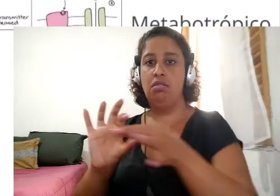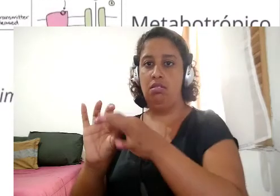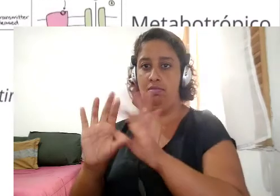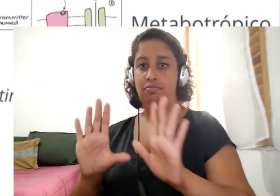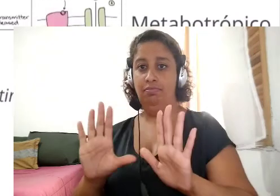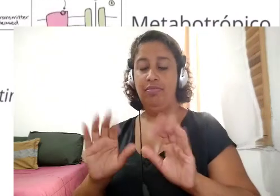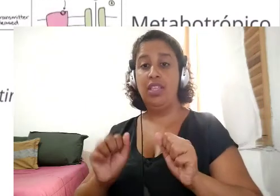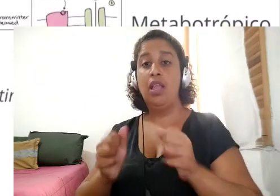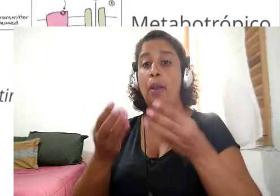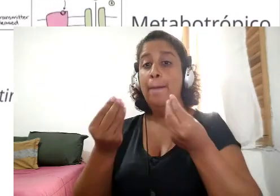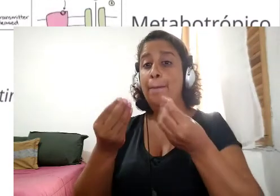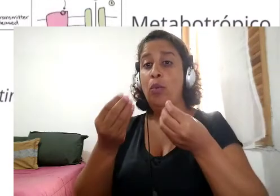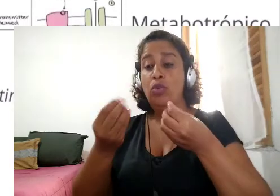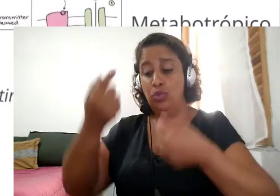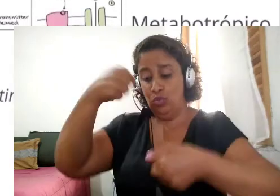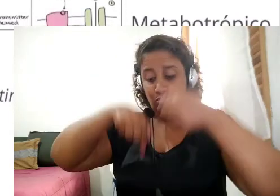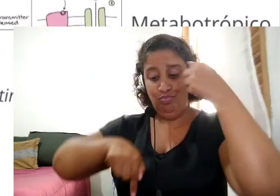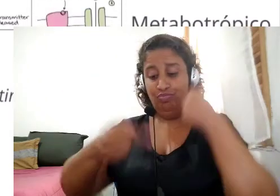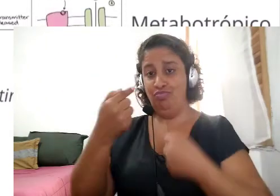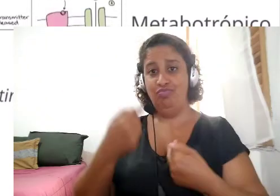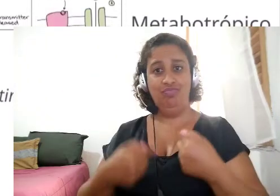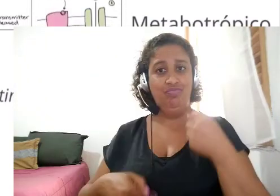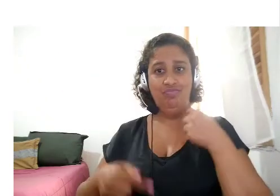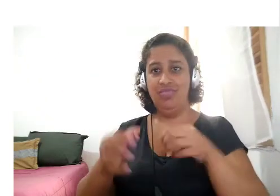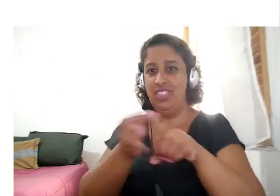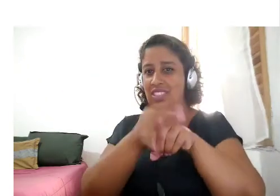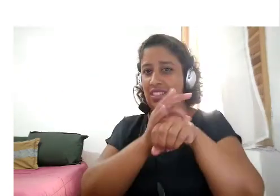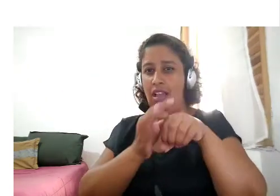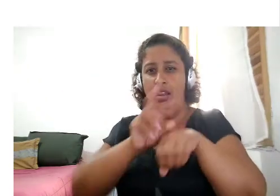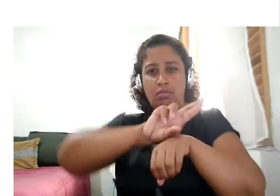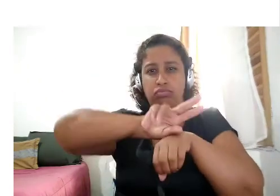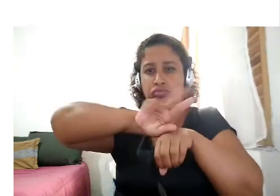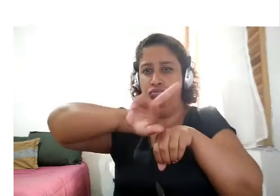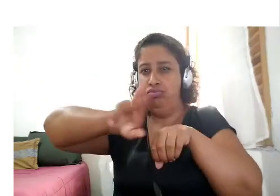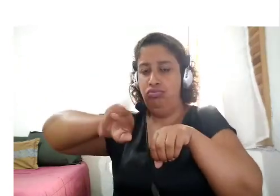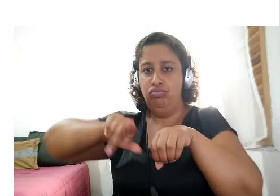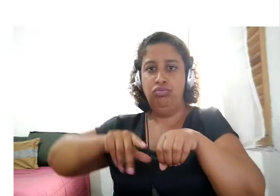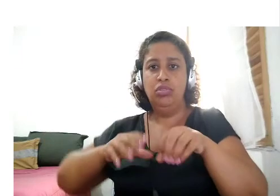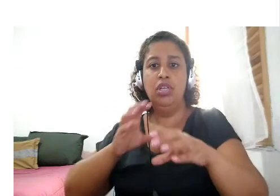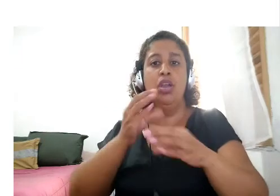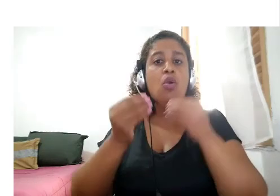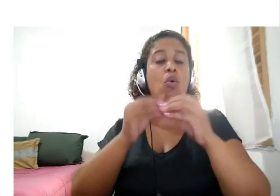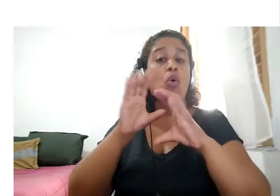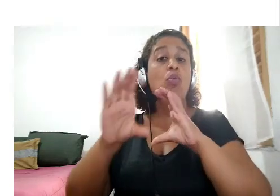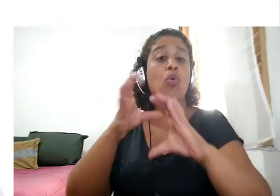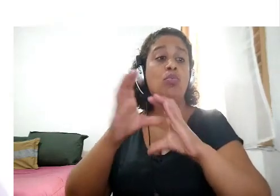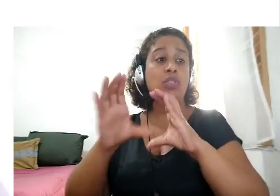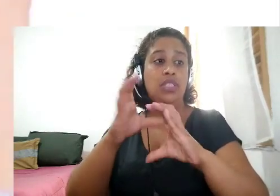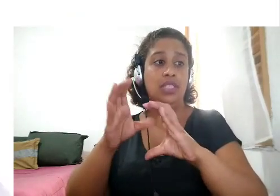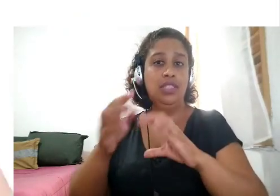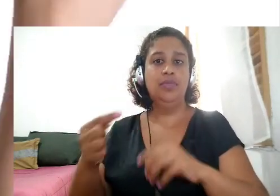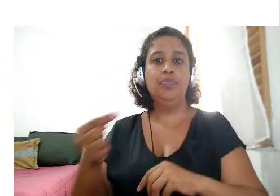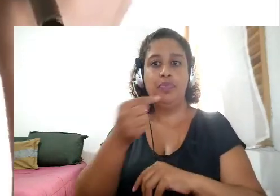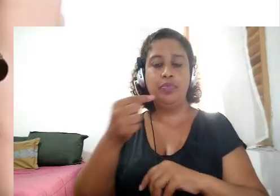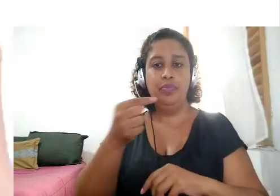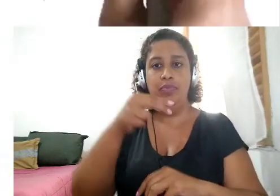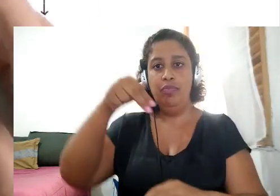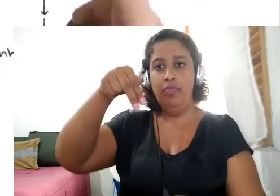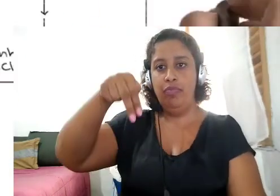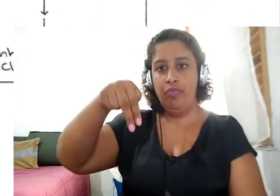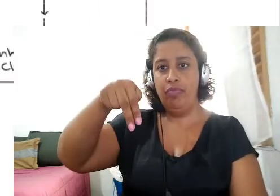o neurotransmissor desempenhará uma função diferente. Um exemplo disso é o neurotransmissor acetilcolina, uma vez